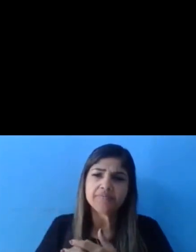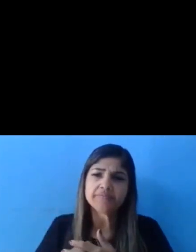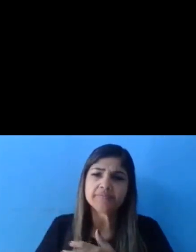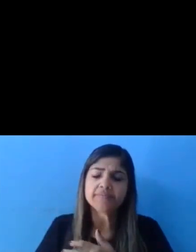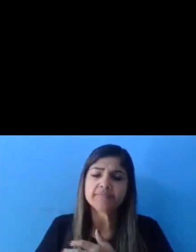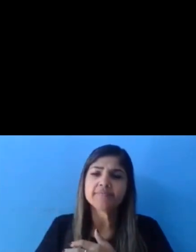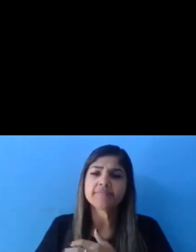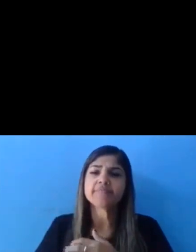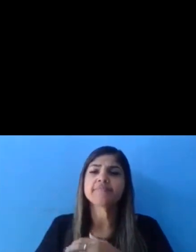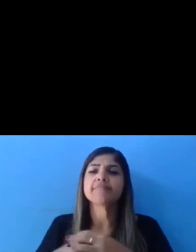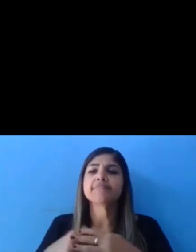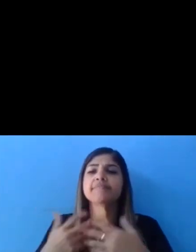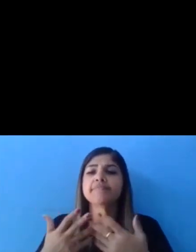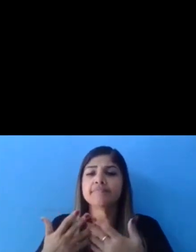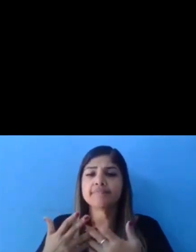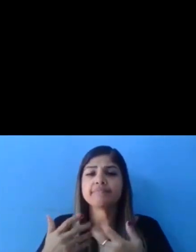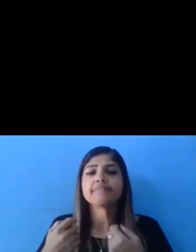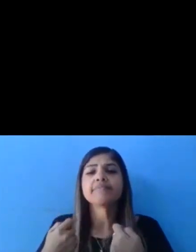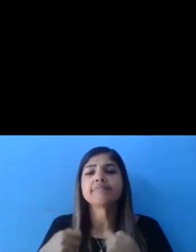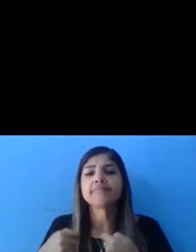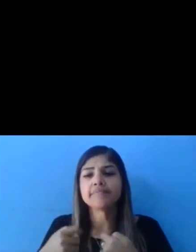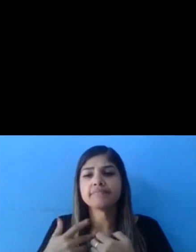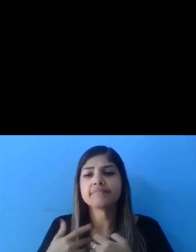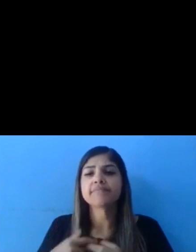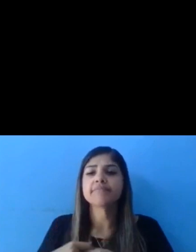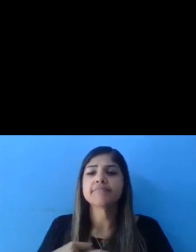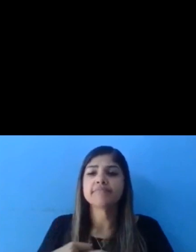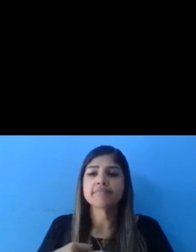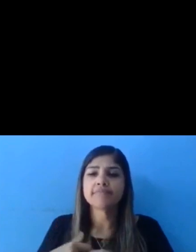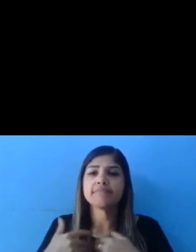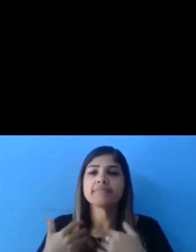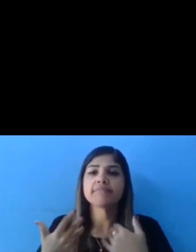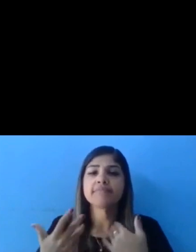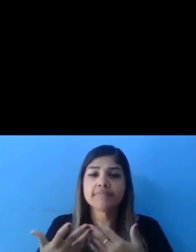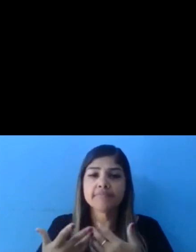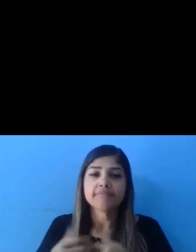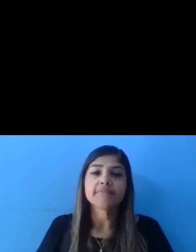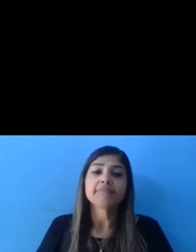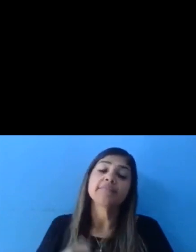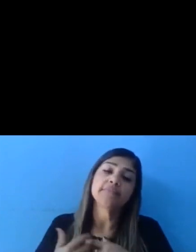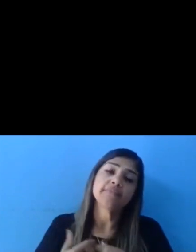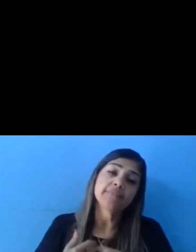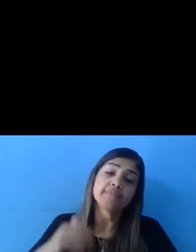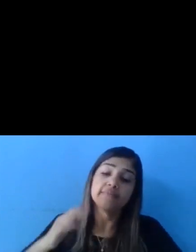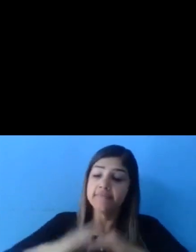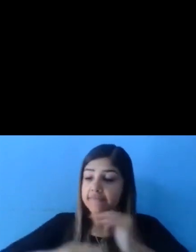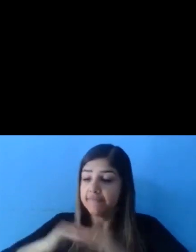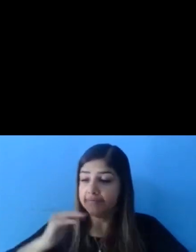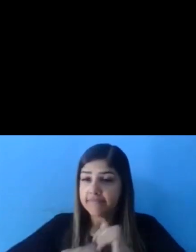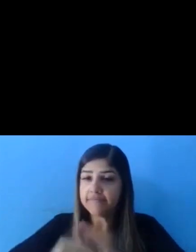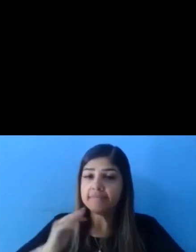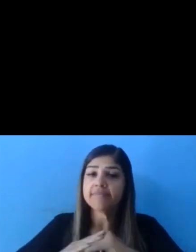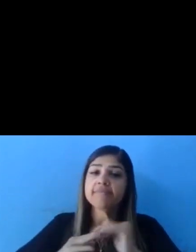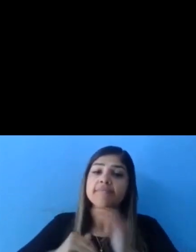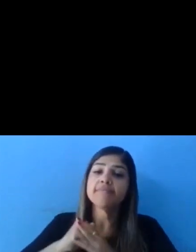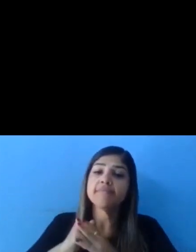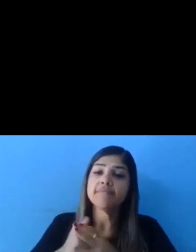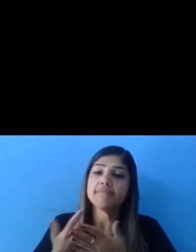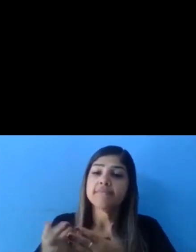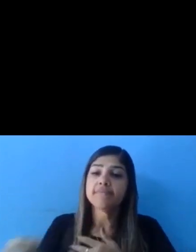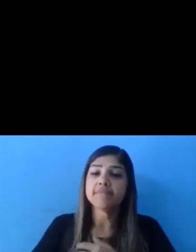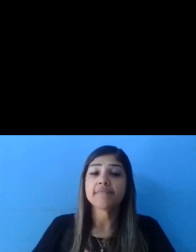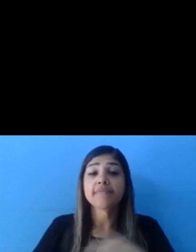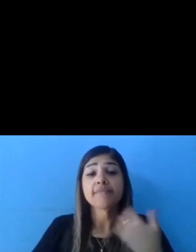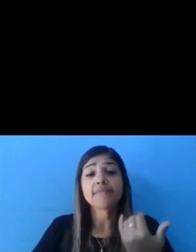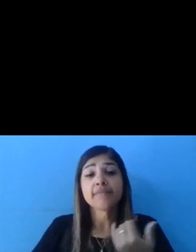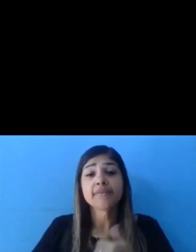de UX, de UI e de desenvolvimento, né, são pessoas profissionais muito requisitados, disputados, né,